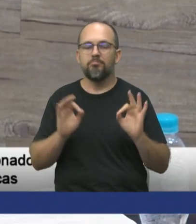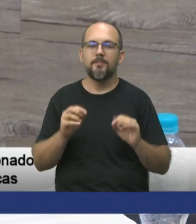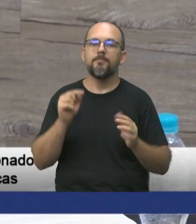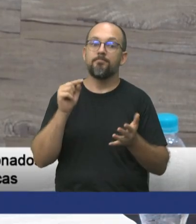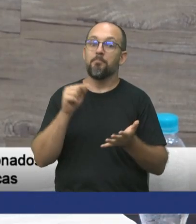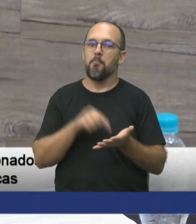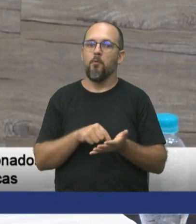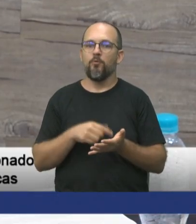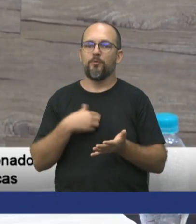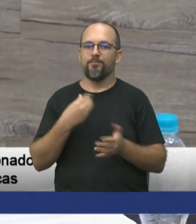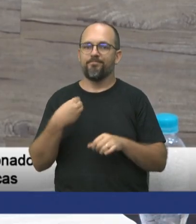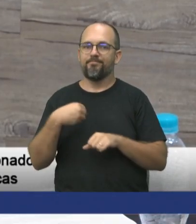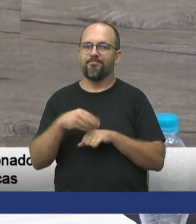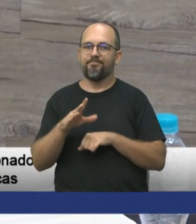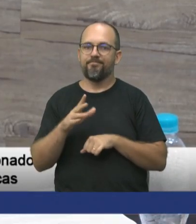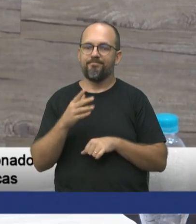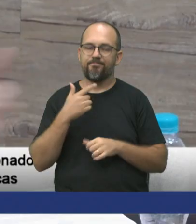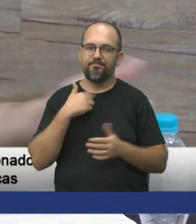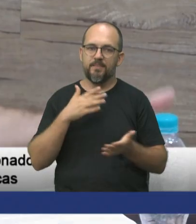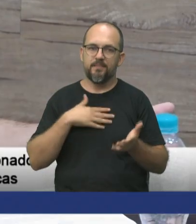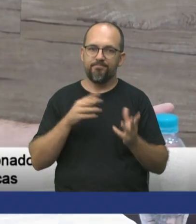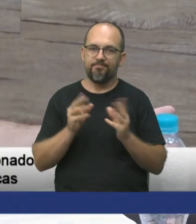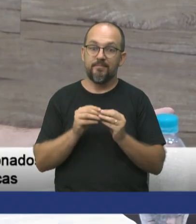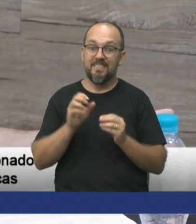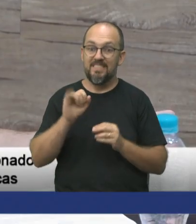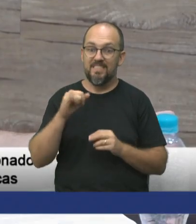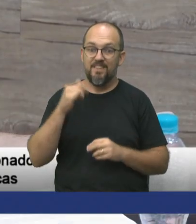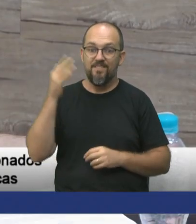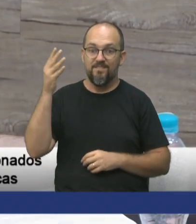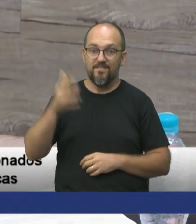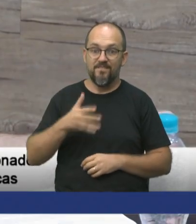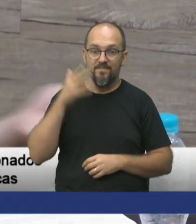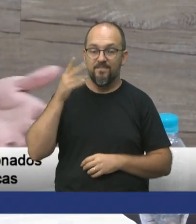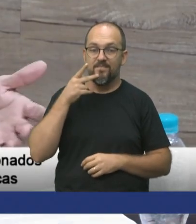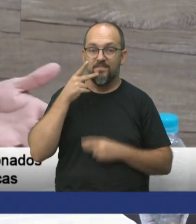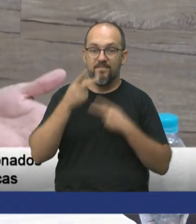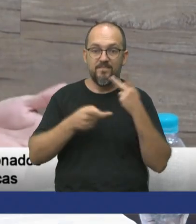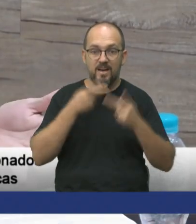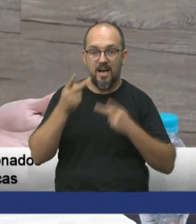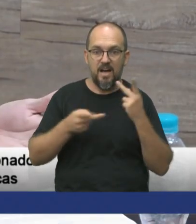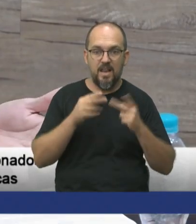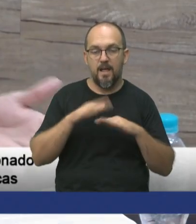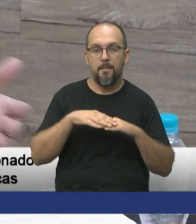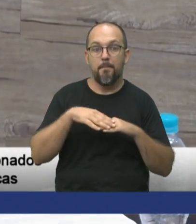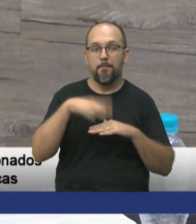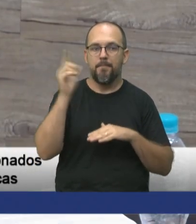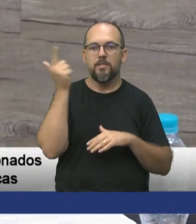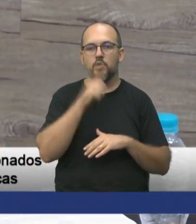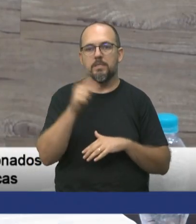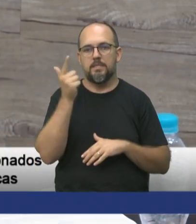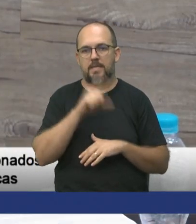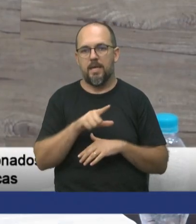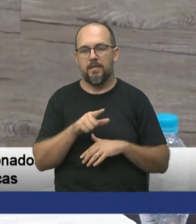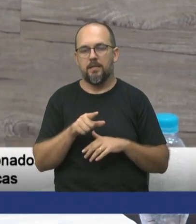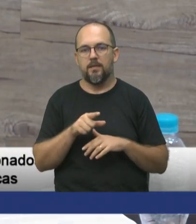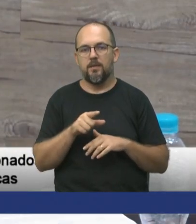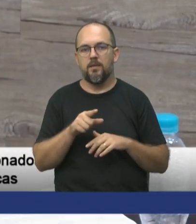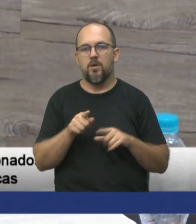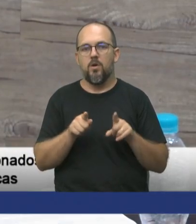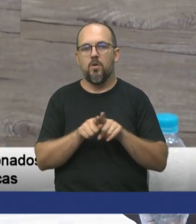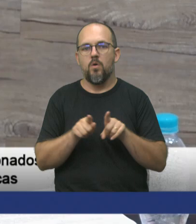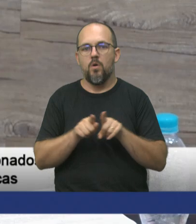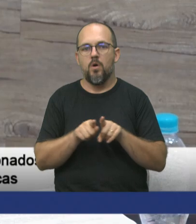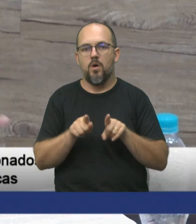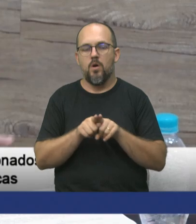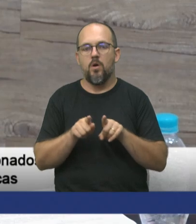minha consideração, né? Quanto mais a gente fala, mais a gente consegue espantar